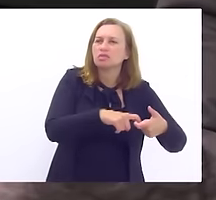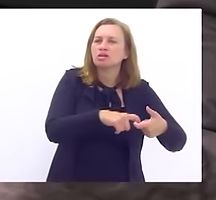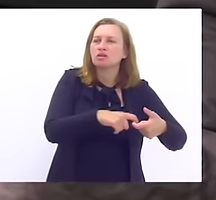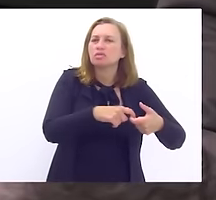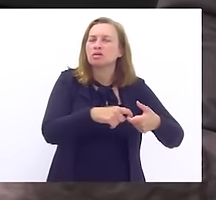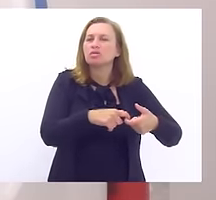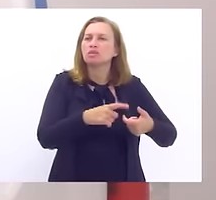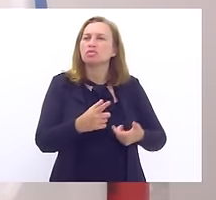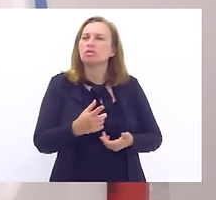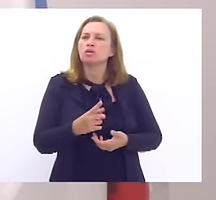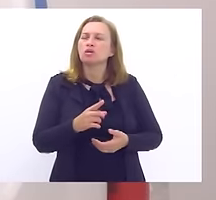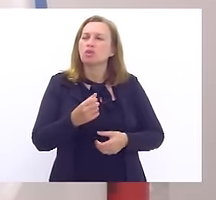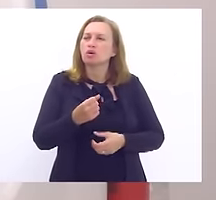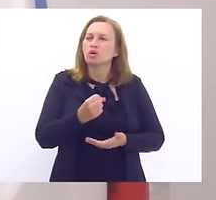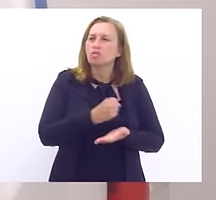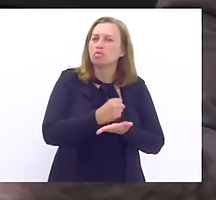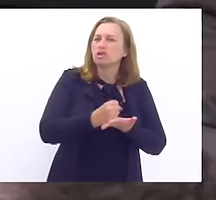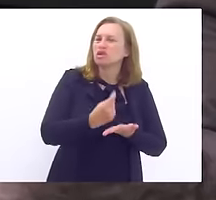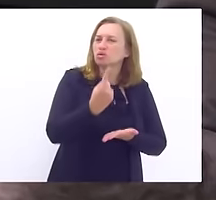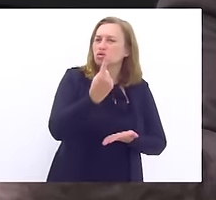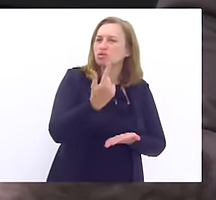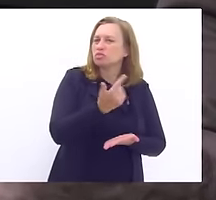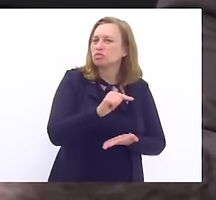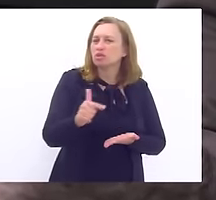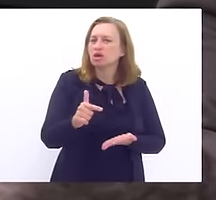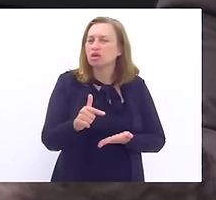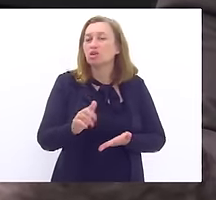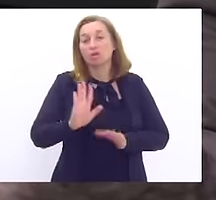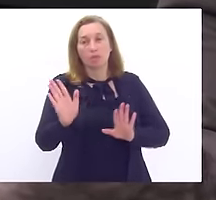o contrato um ele não tá em vigência mais